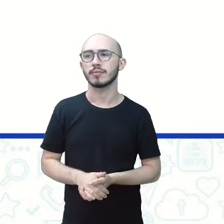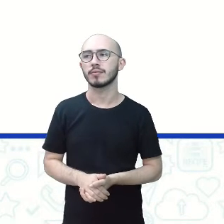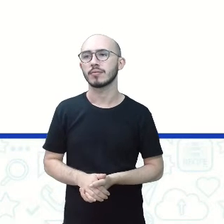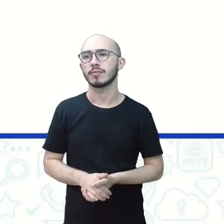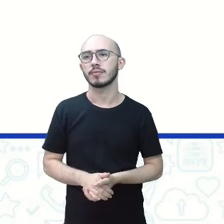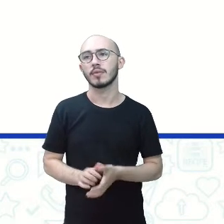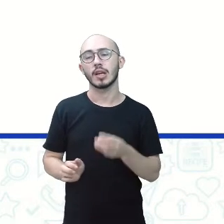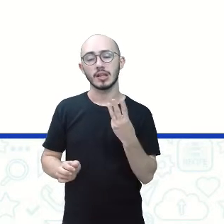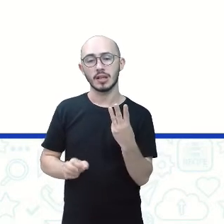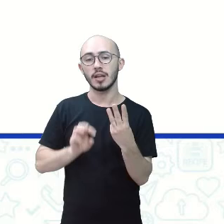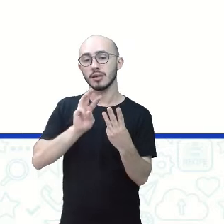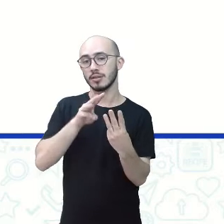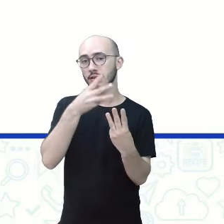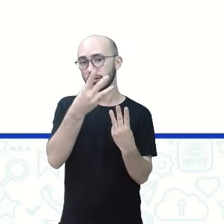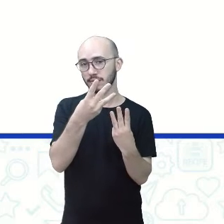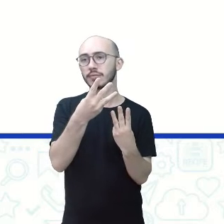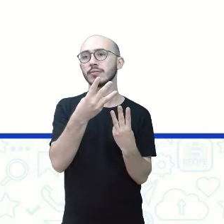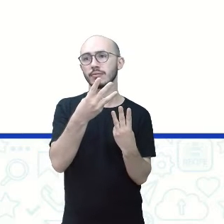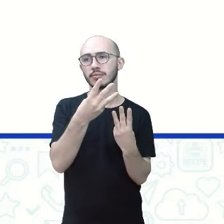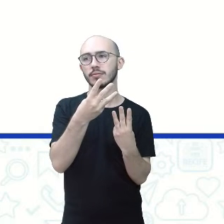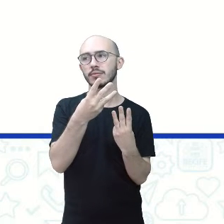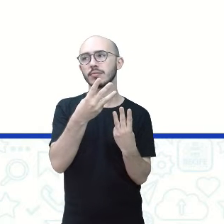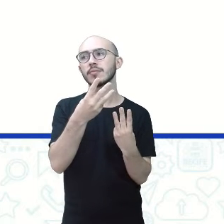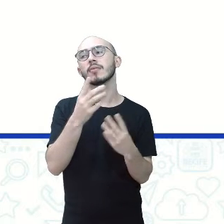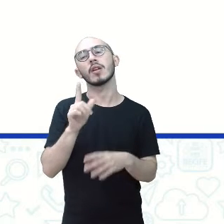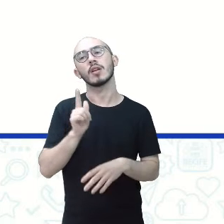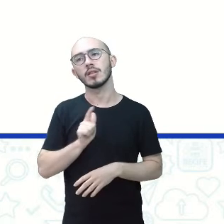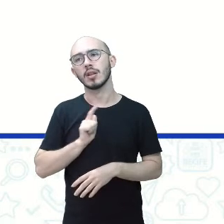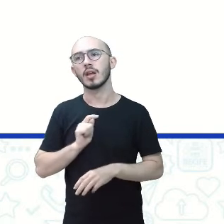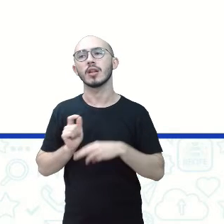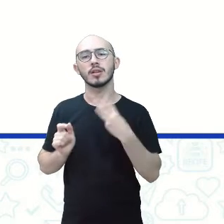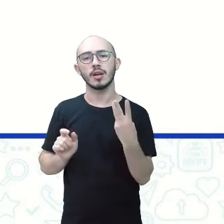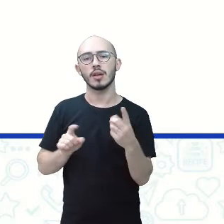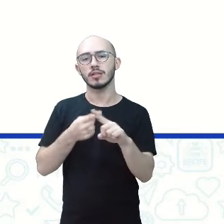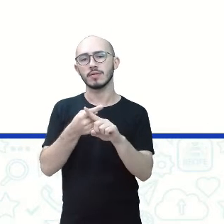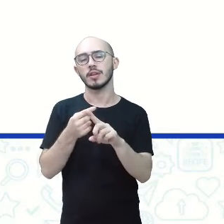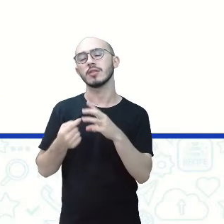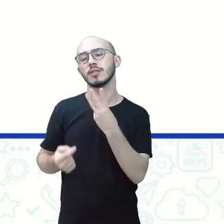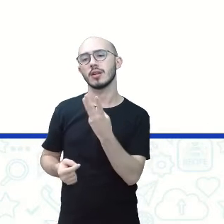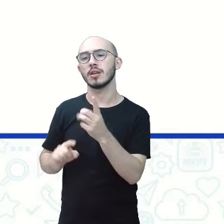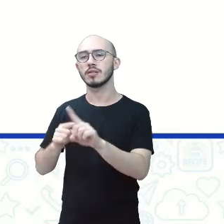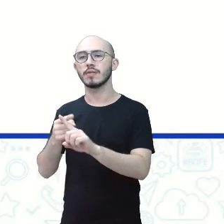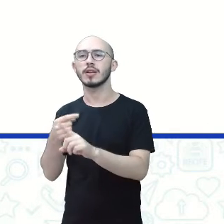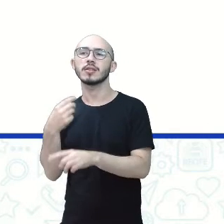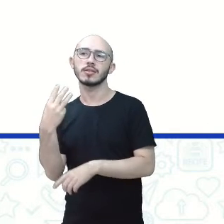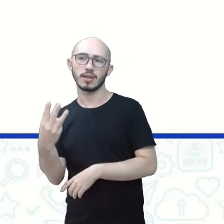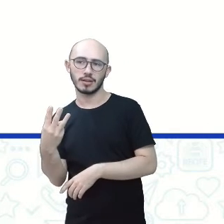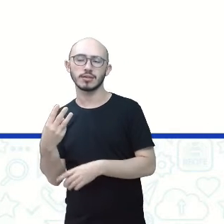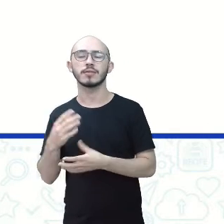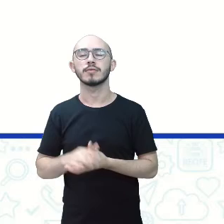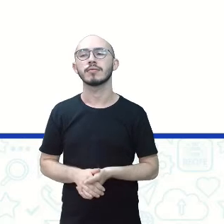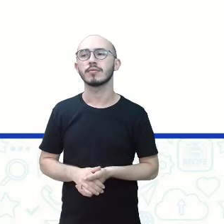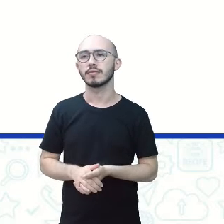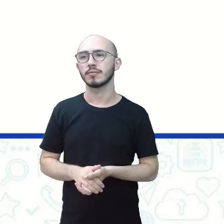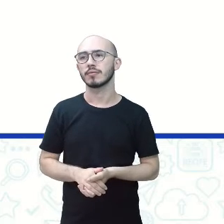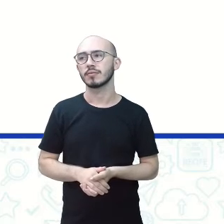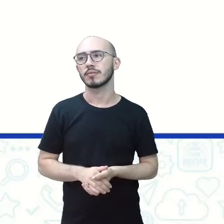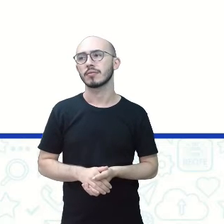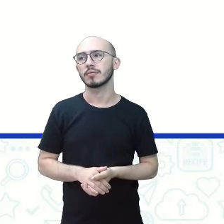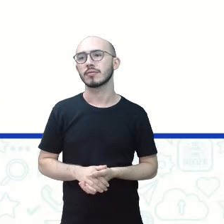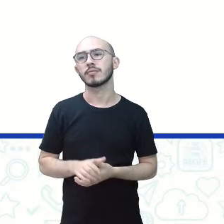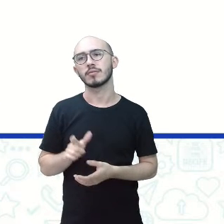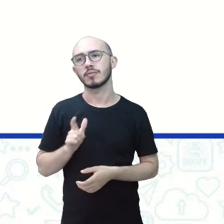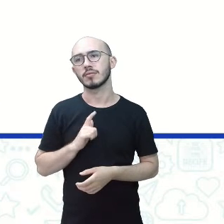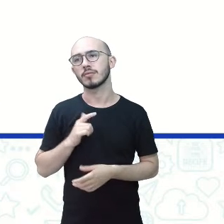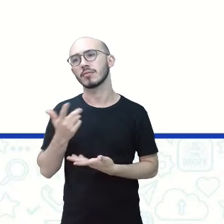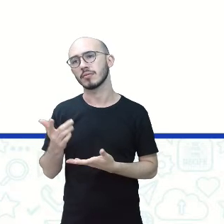gente tem 3 elevado ao cubo, que é a terceira potência, a gente vai ter 3 vezes a multiplicação do número 3. E aí a gente vai